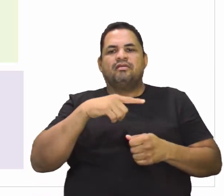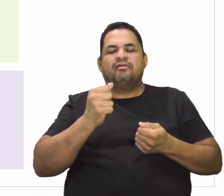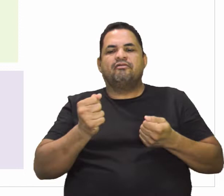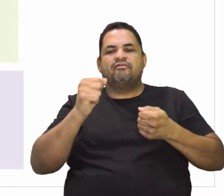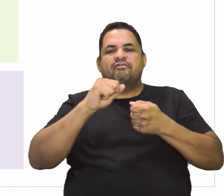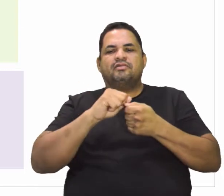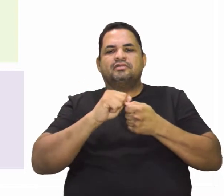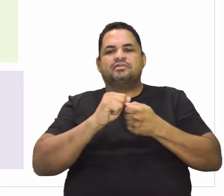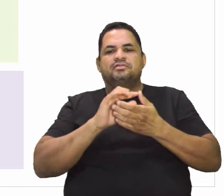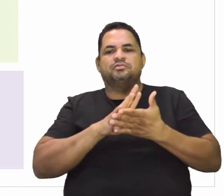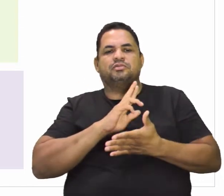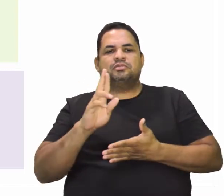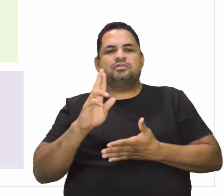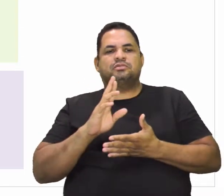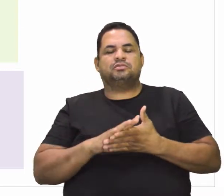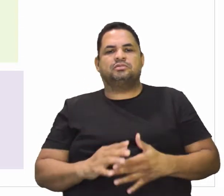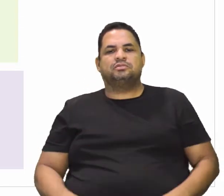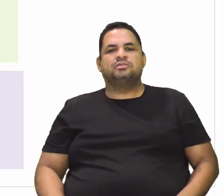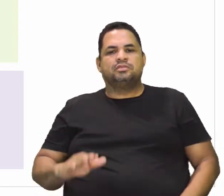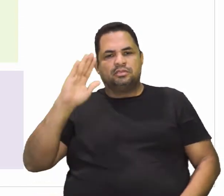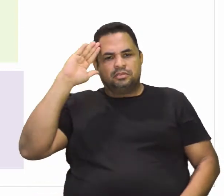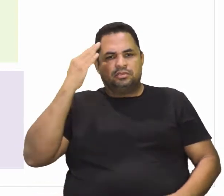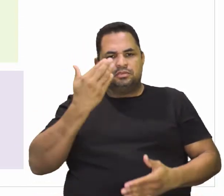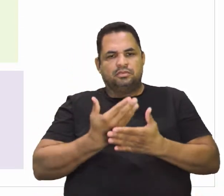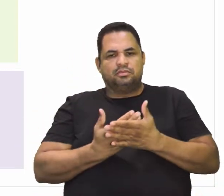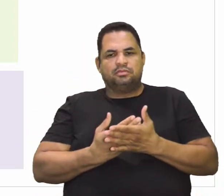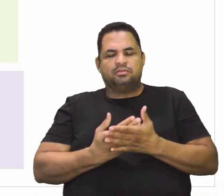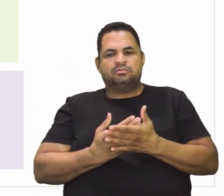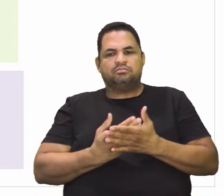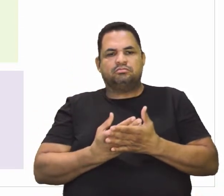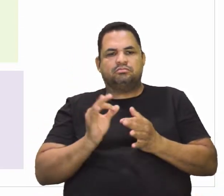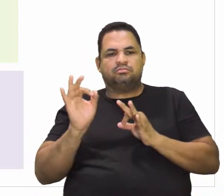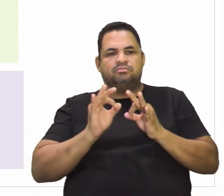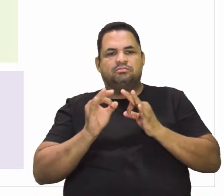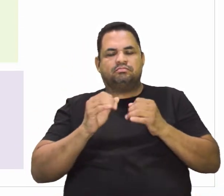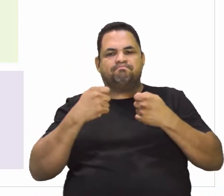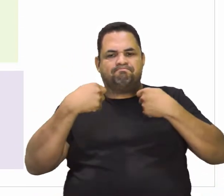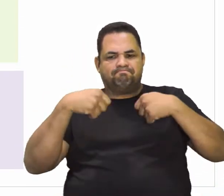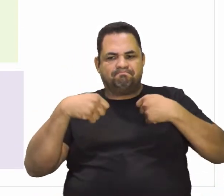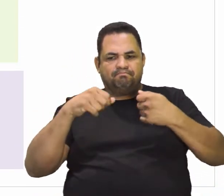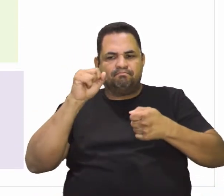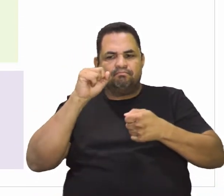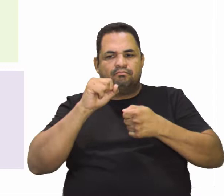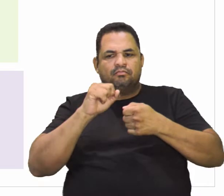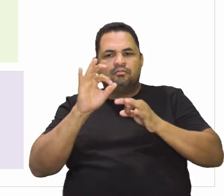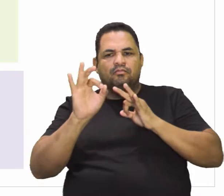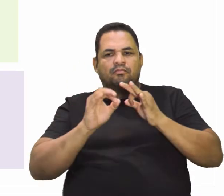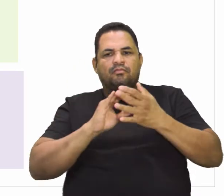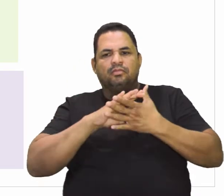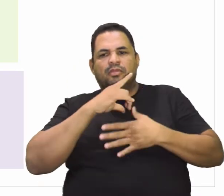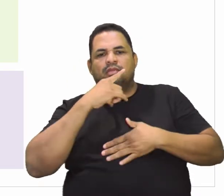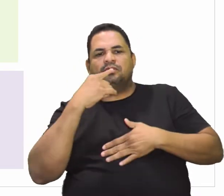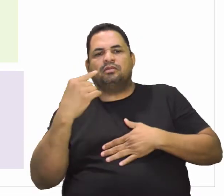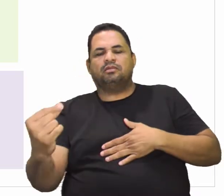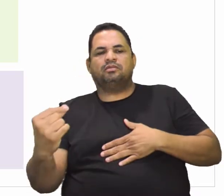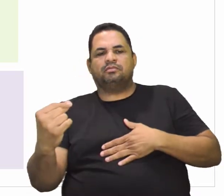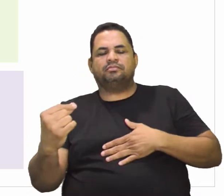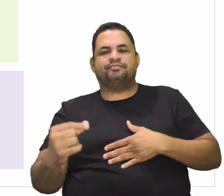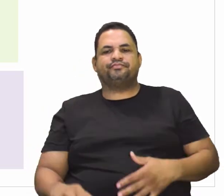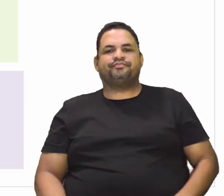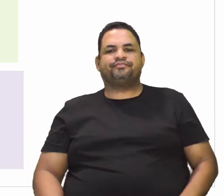povo que acredita num politeísmo. E vai ser obrigado a fugir para